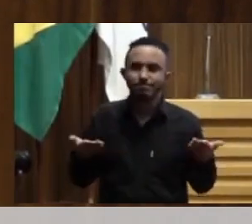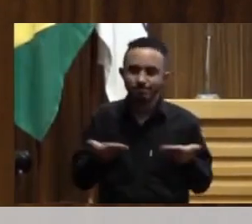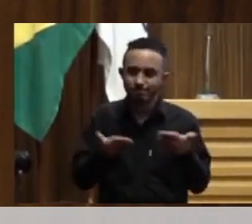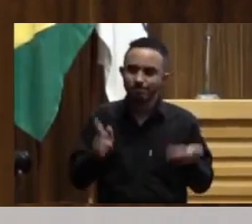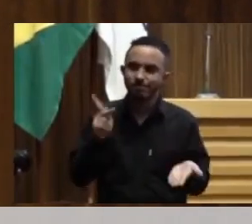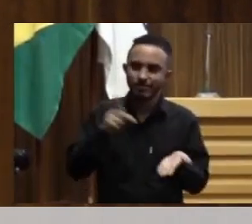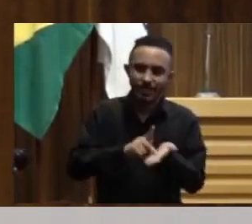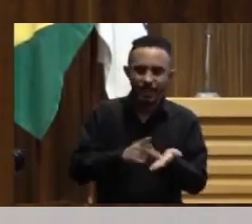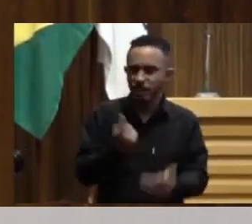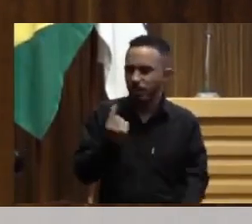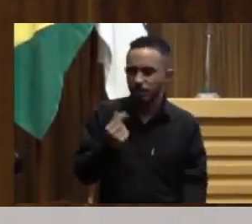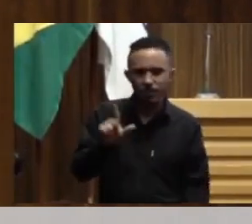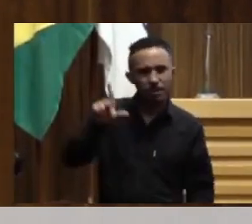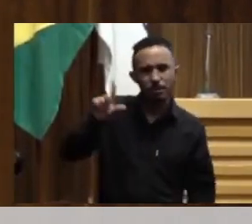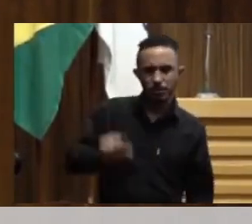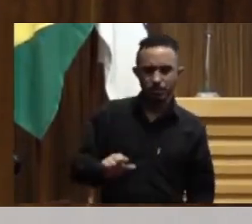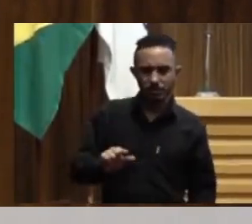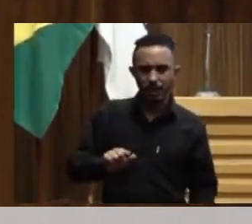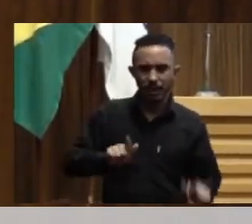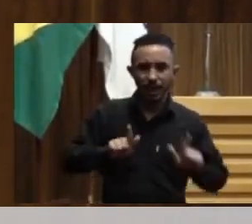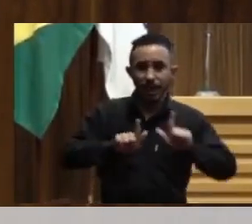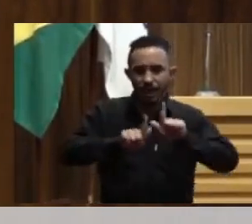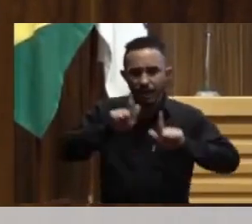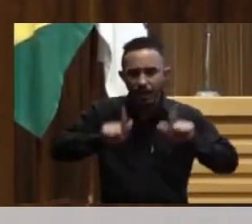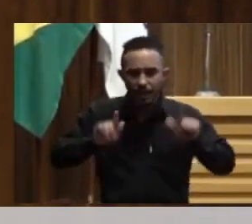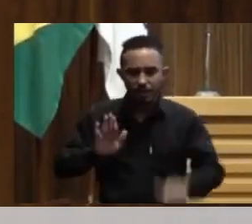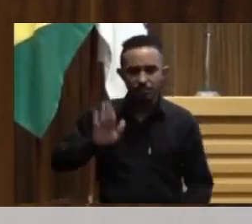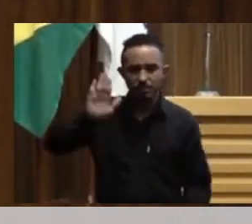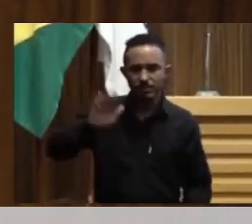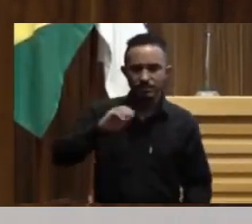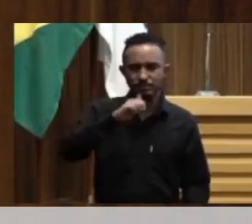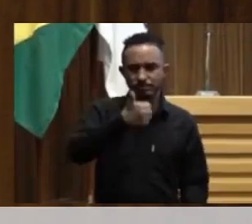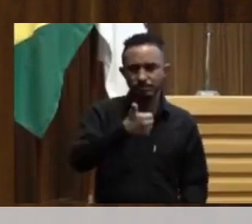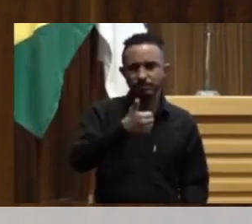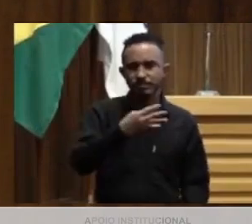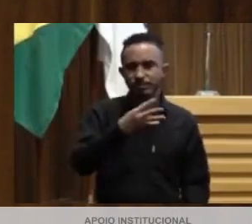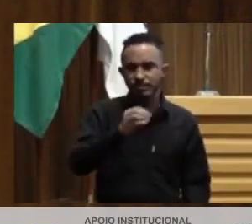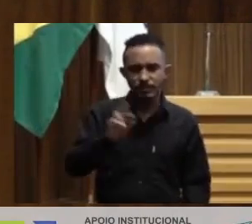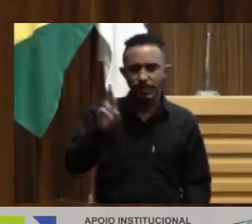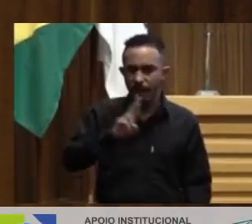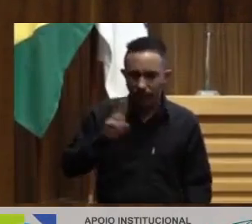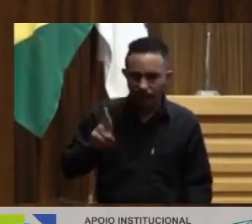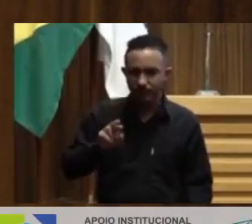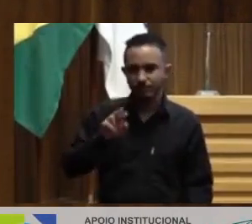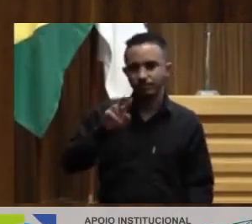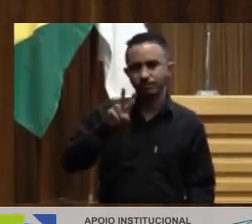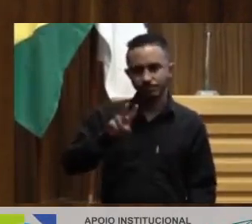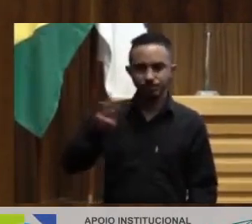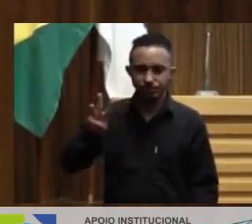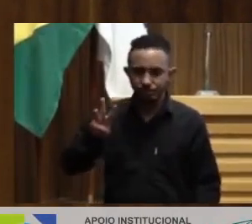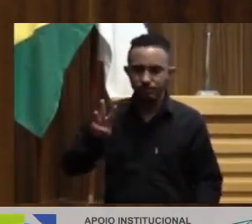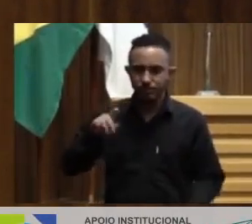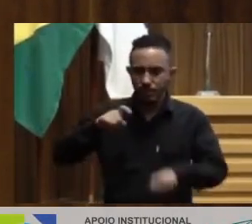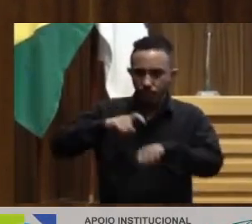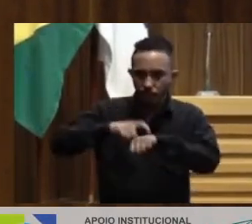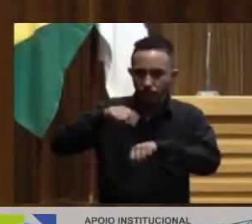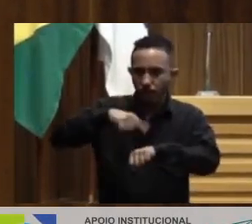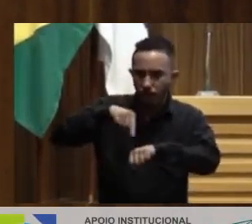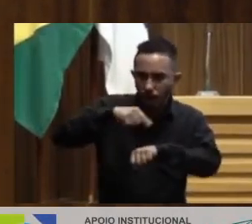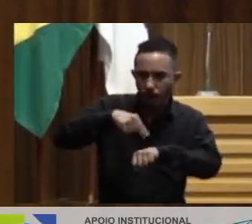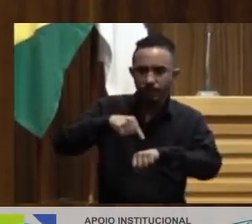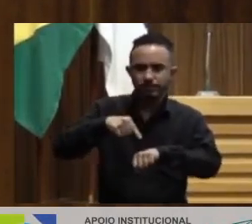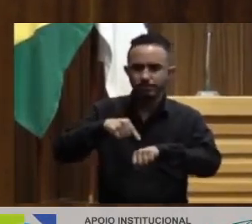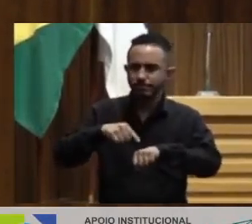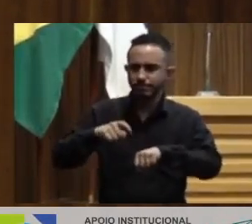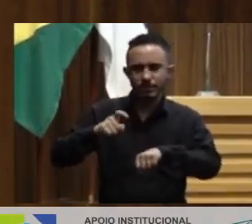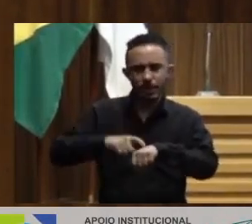mais barata. Os leilões saem a menos de R$ 140 o megawatt hora. É